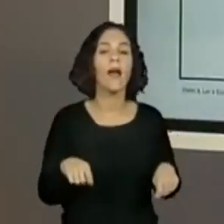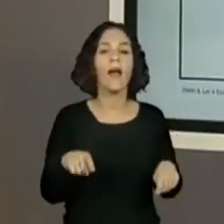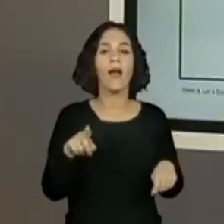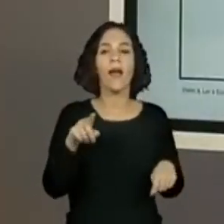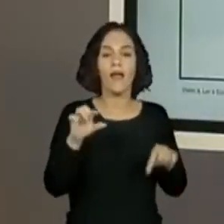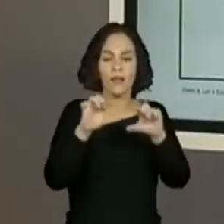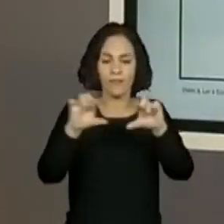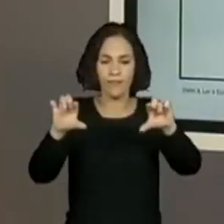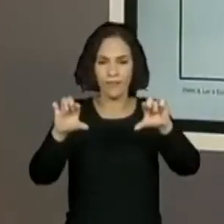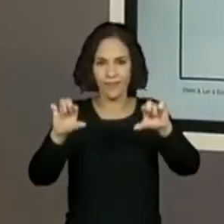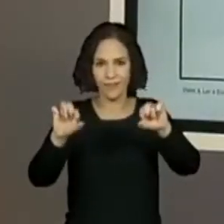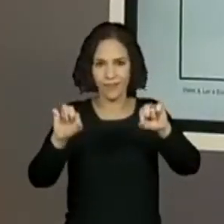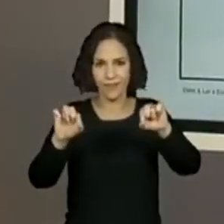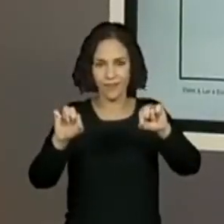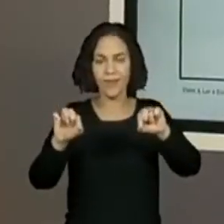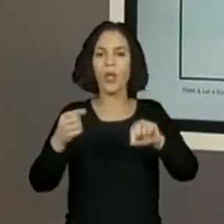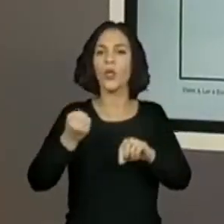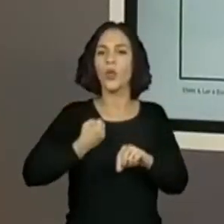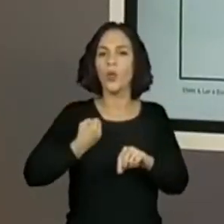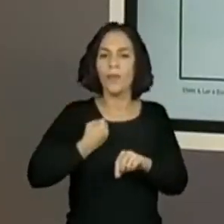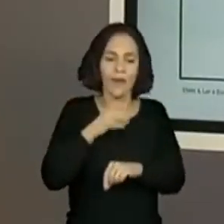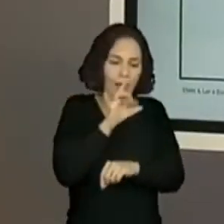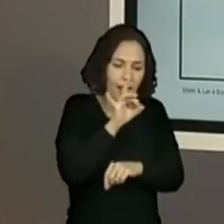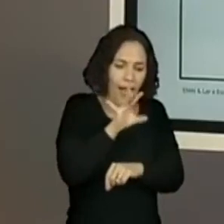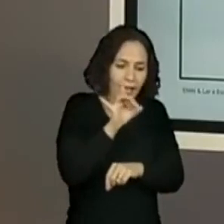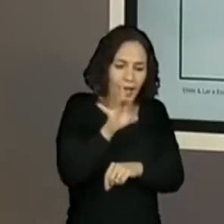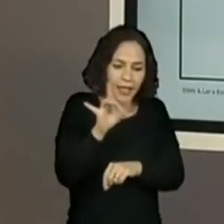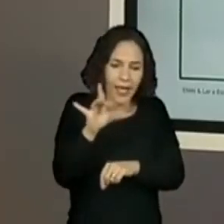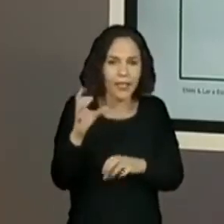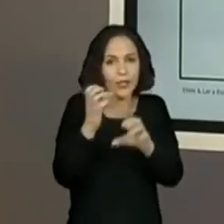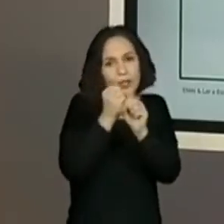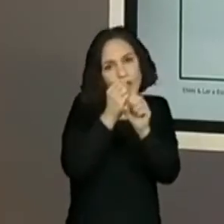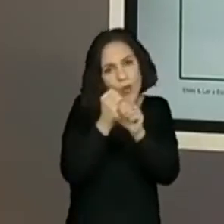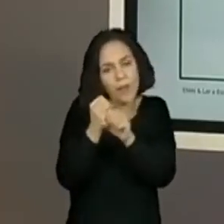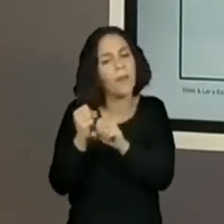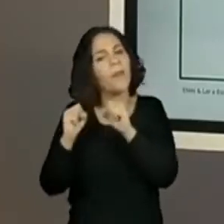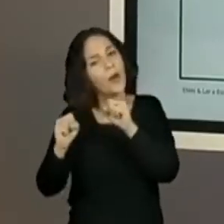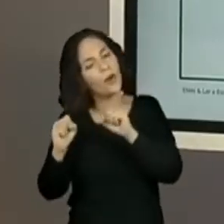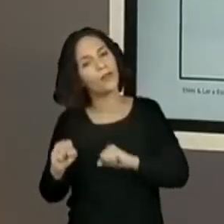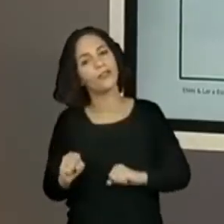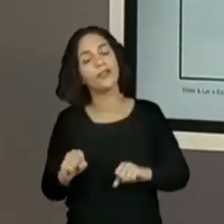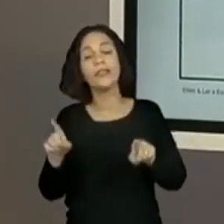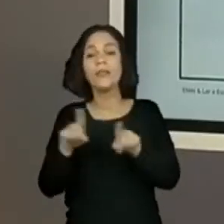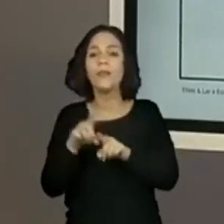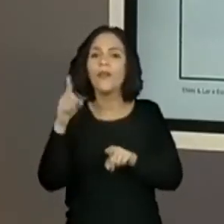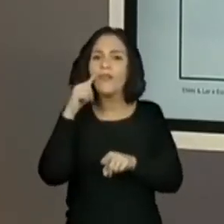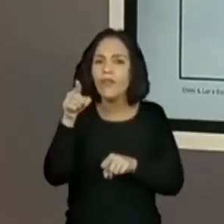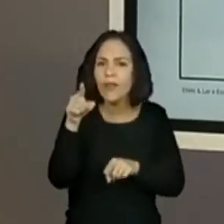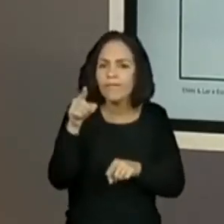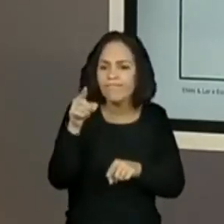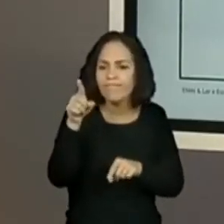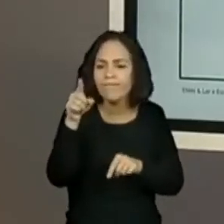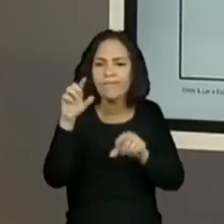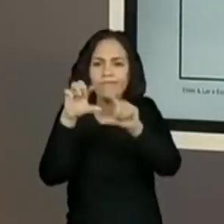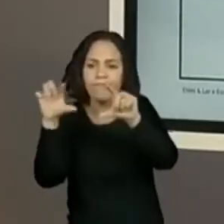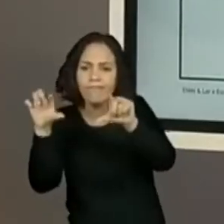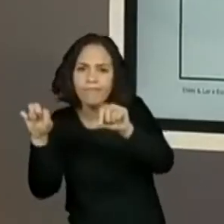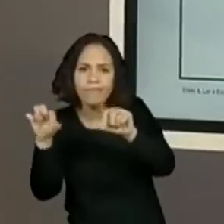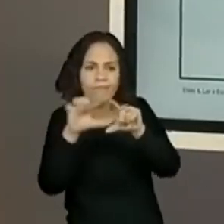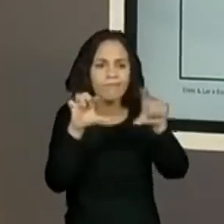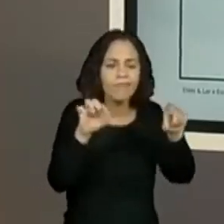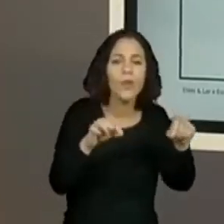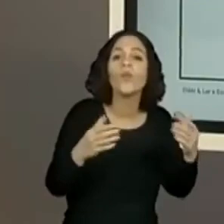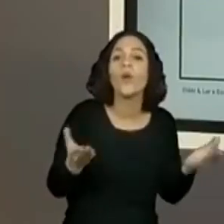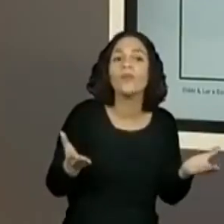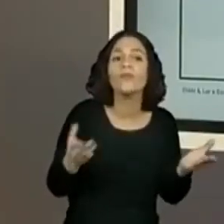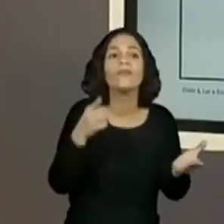expressão da sentença, escrever os números e fazer a operação. Eu posso olhar pelas cédulas e tentar resolver. Qual será que você vai tentar?